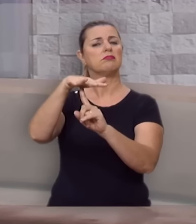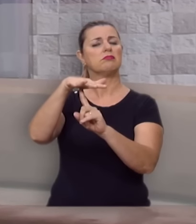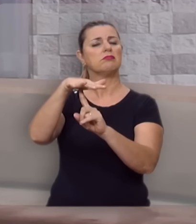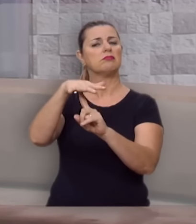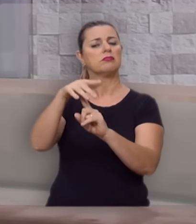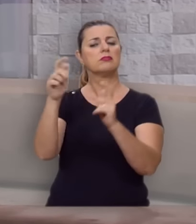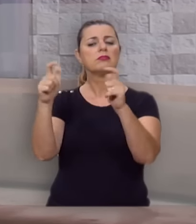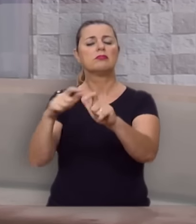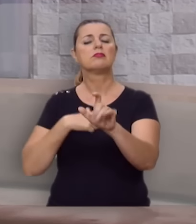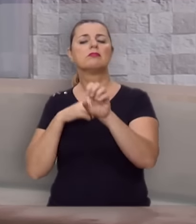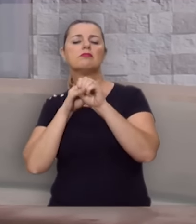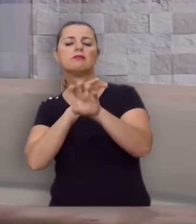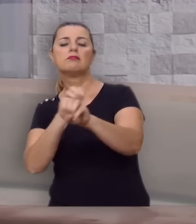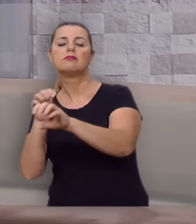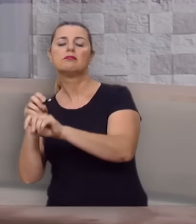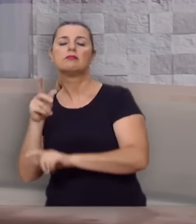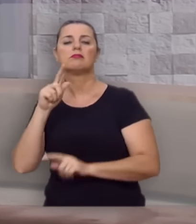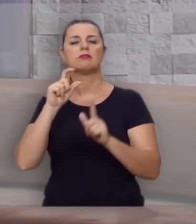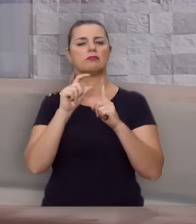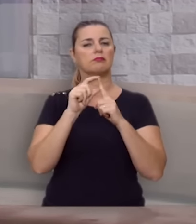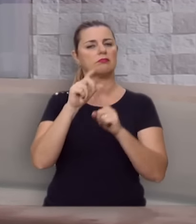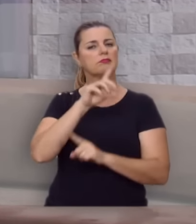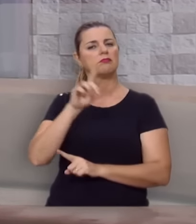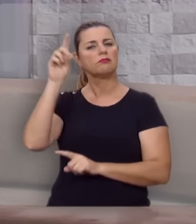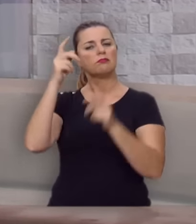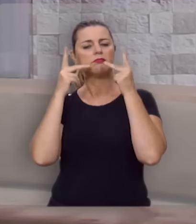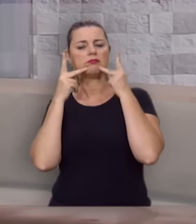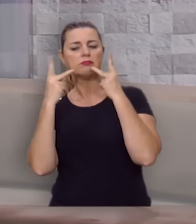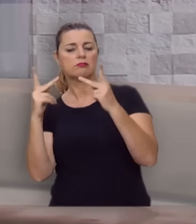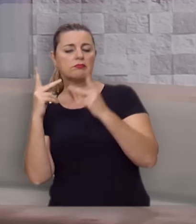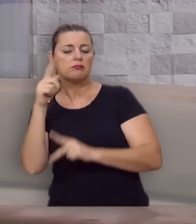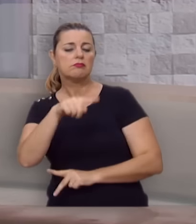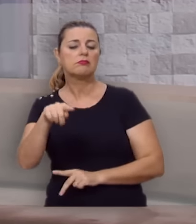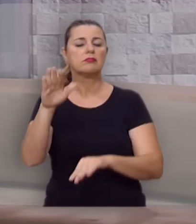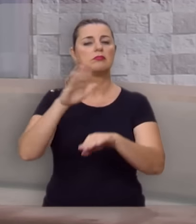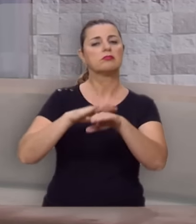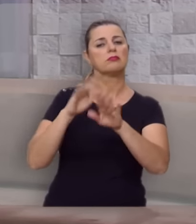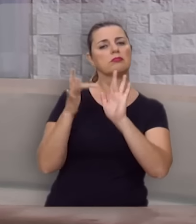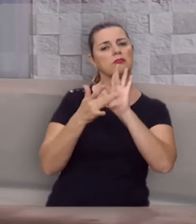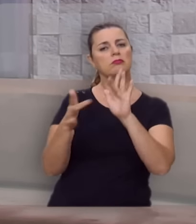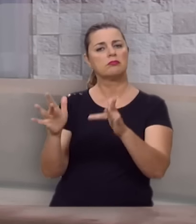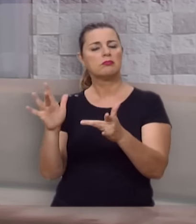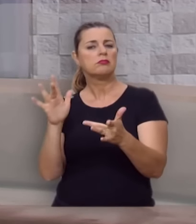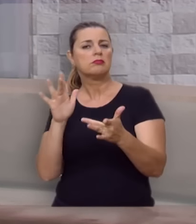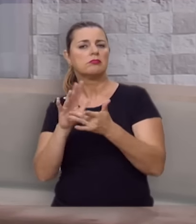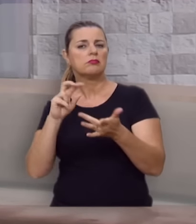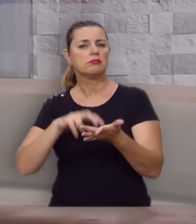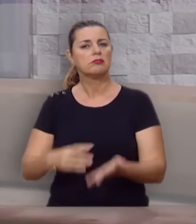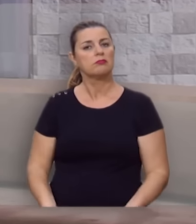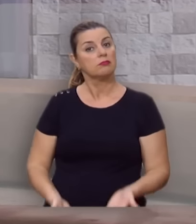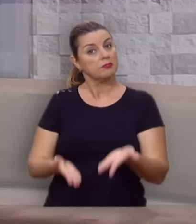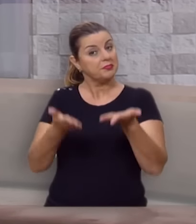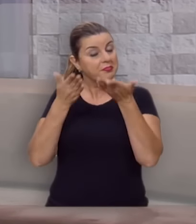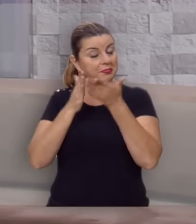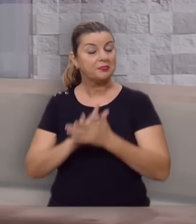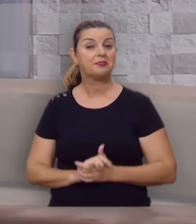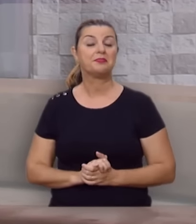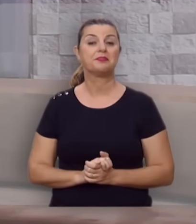ágora, onde ele ensinava a palavra de Deus e ele pregava ali sobre Jesus e a